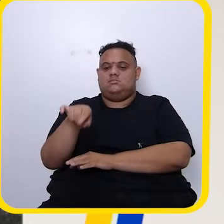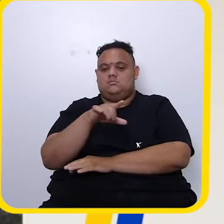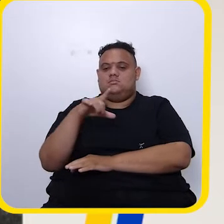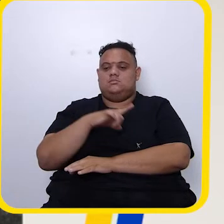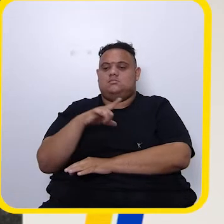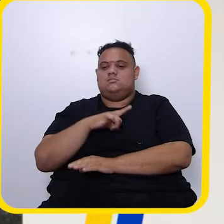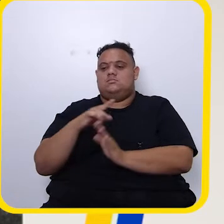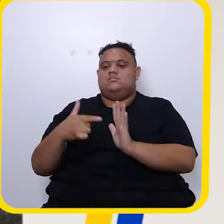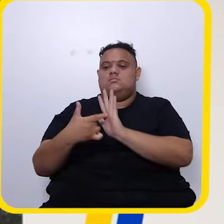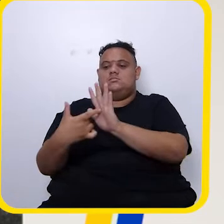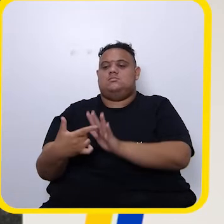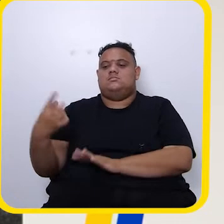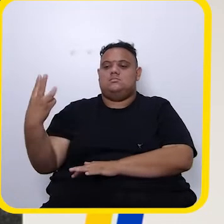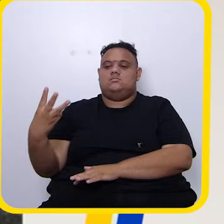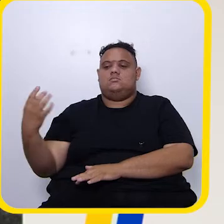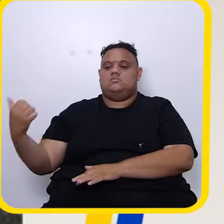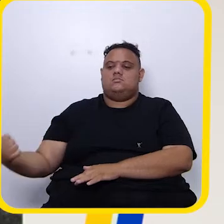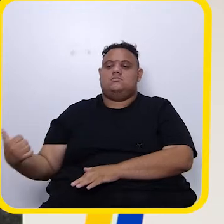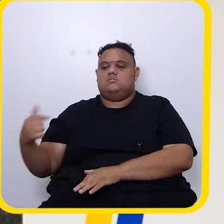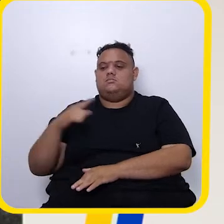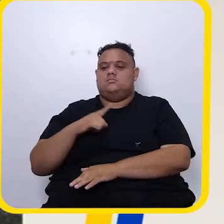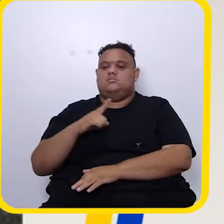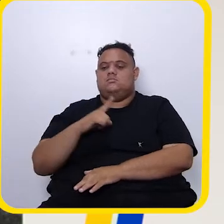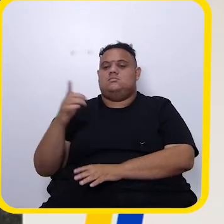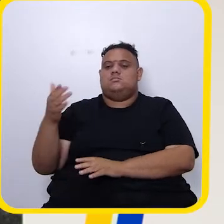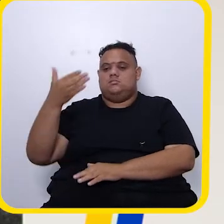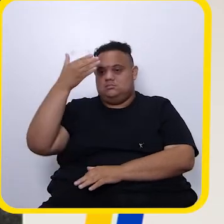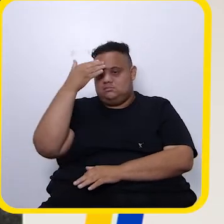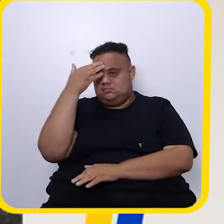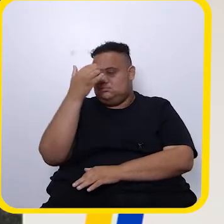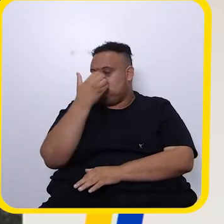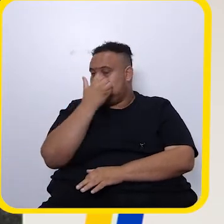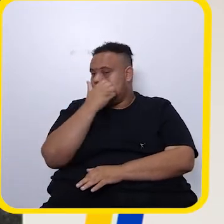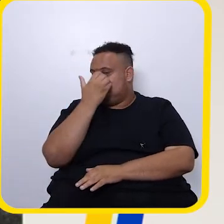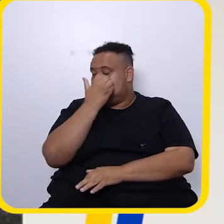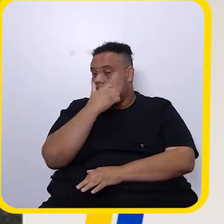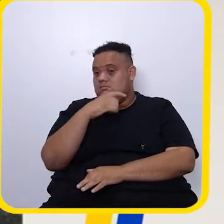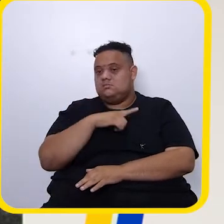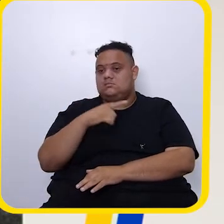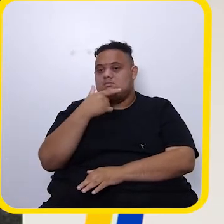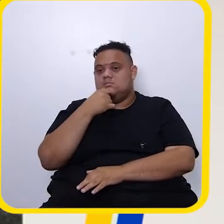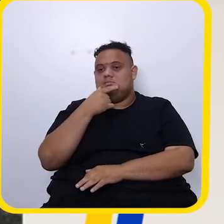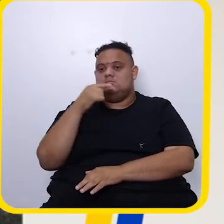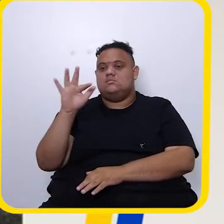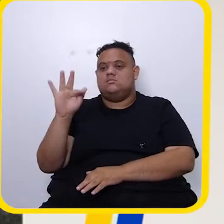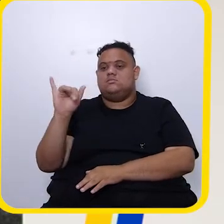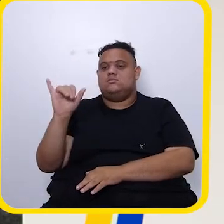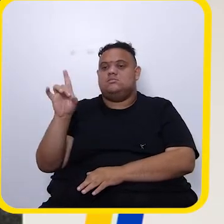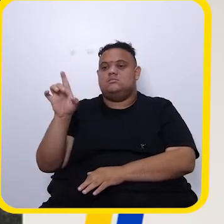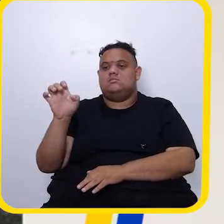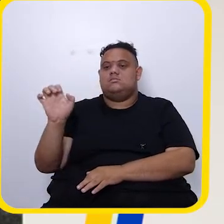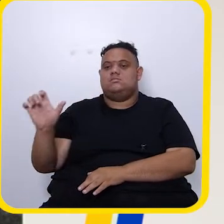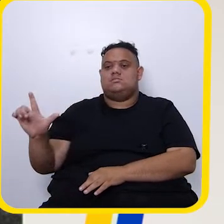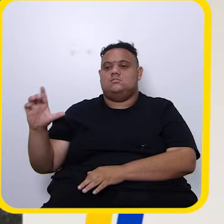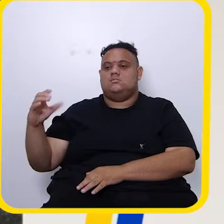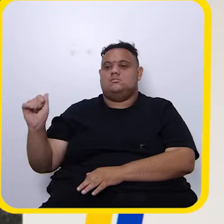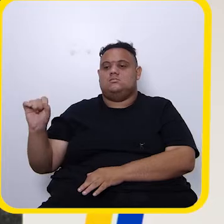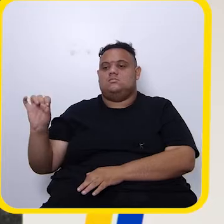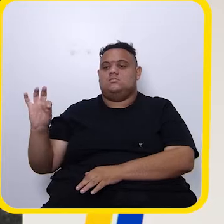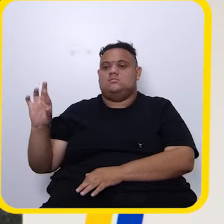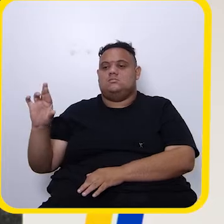vocês. Nós temos aí a figura 31, né, quando os revolucionários cubanos liderados por Fidel Castro, né, que está em pé no jipe,